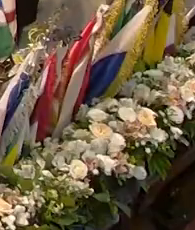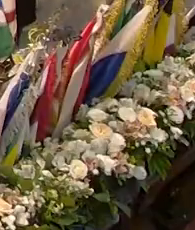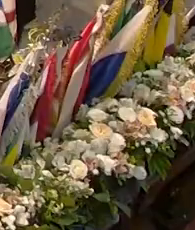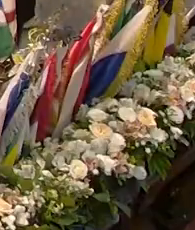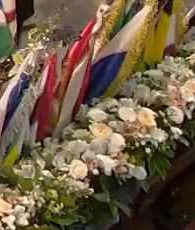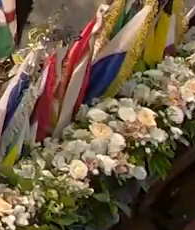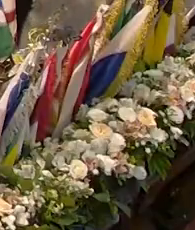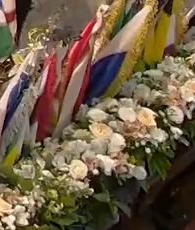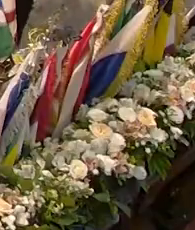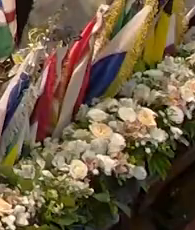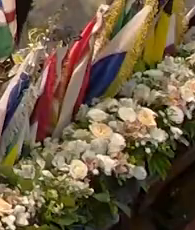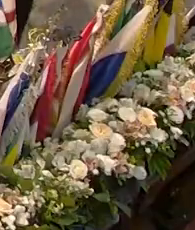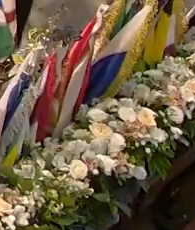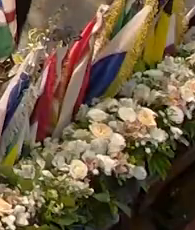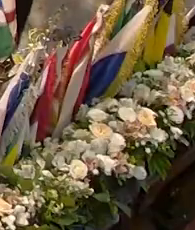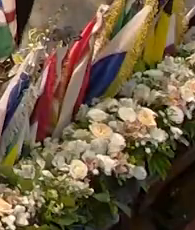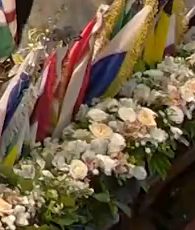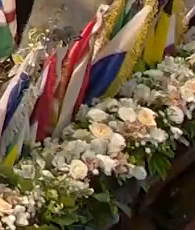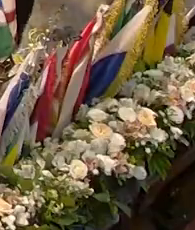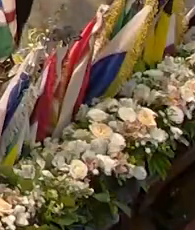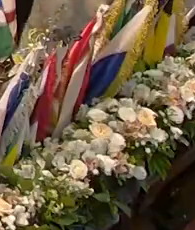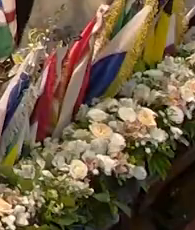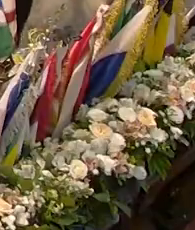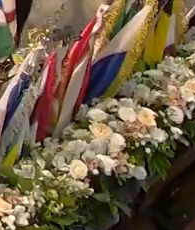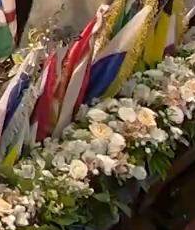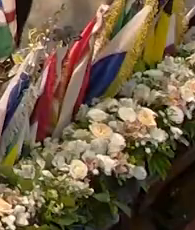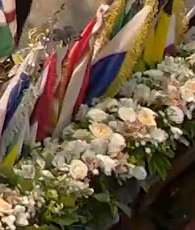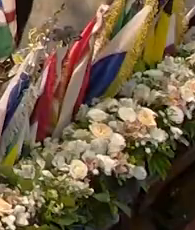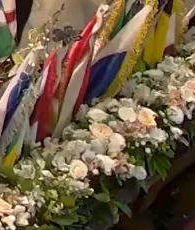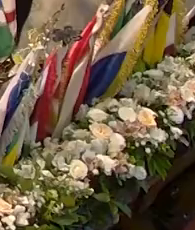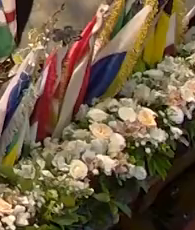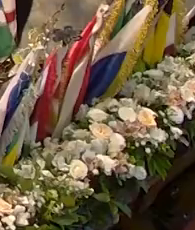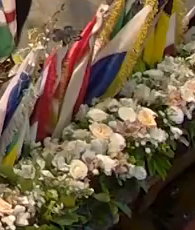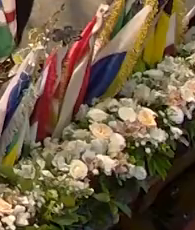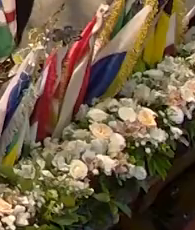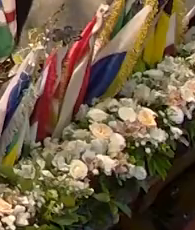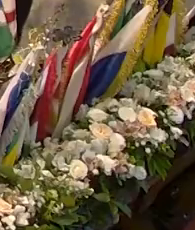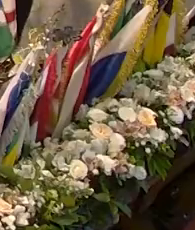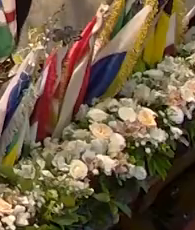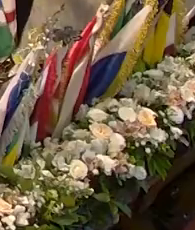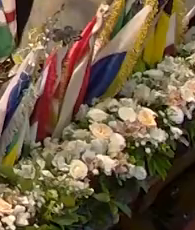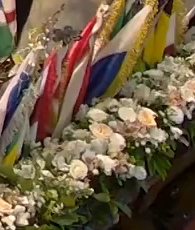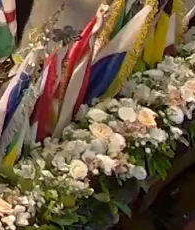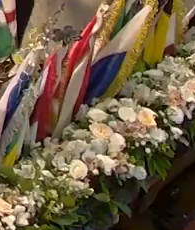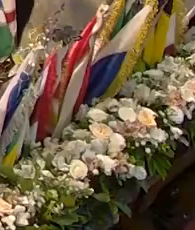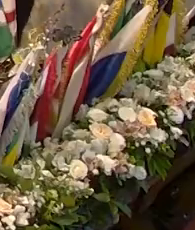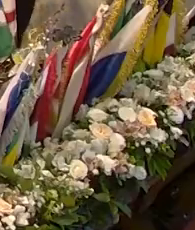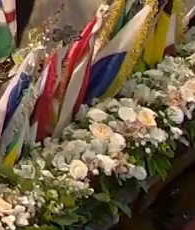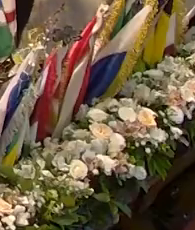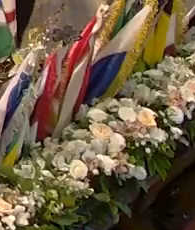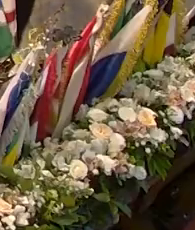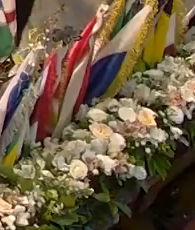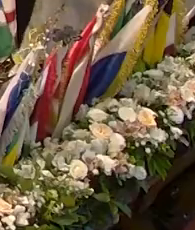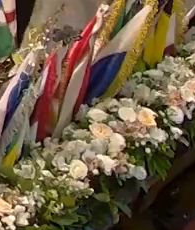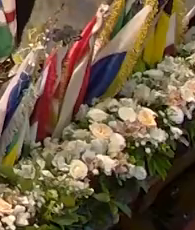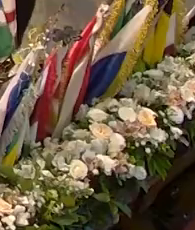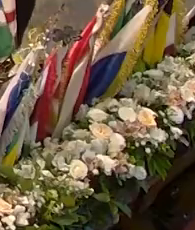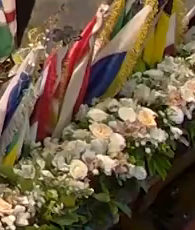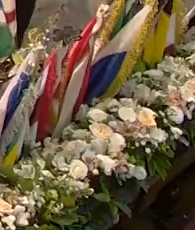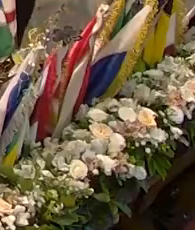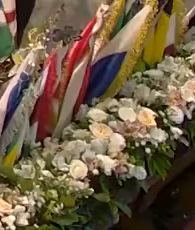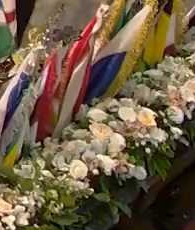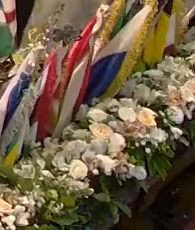Ao teu manhã, o sol desapareceu como eterno. Eu, o meu